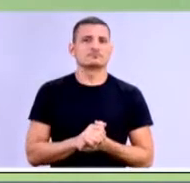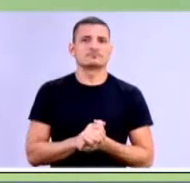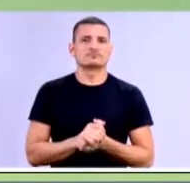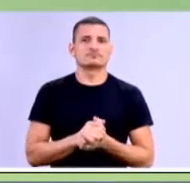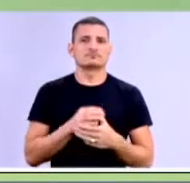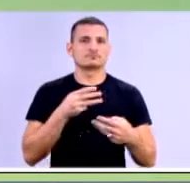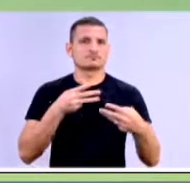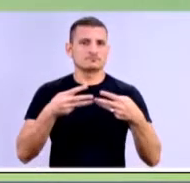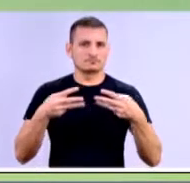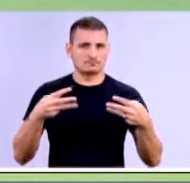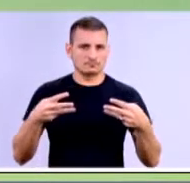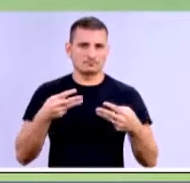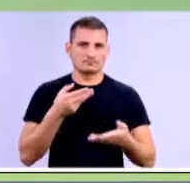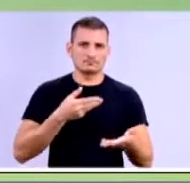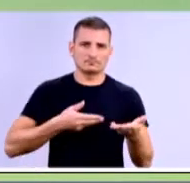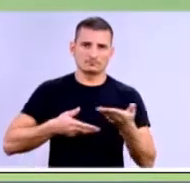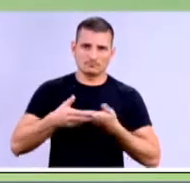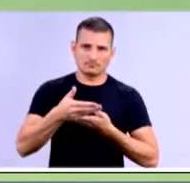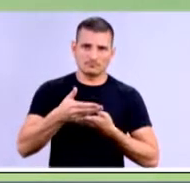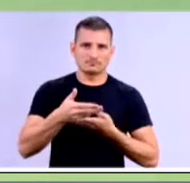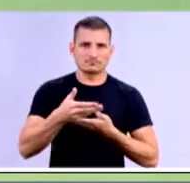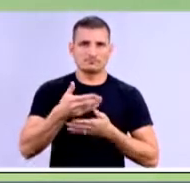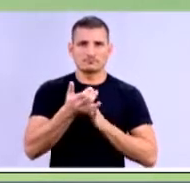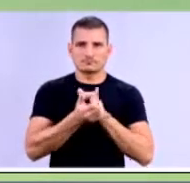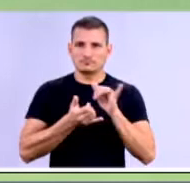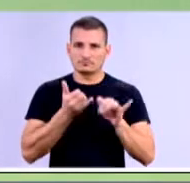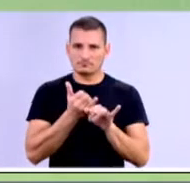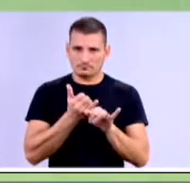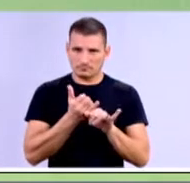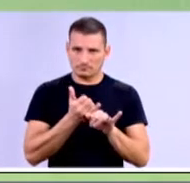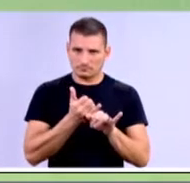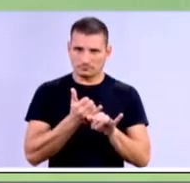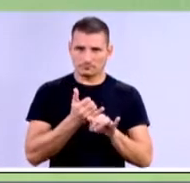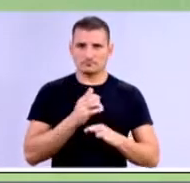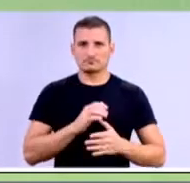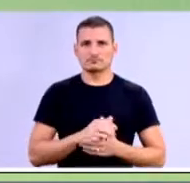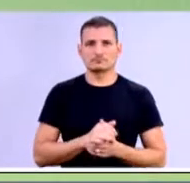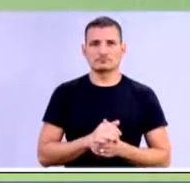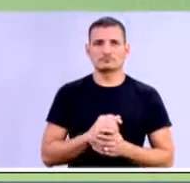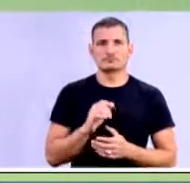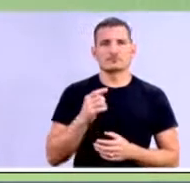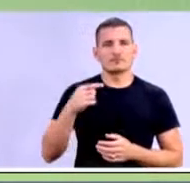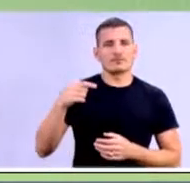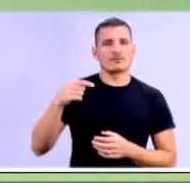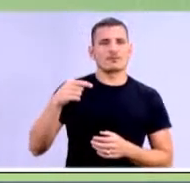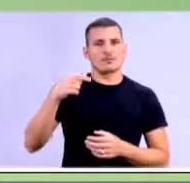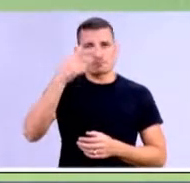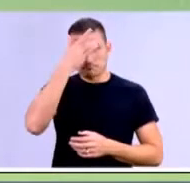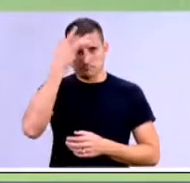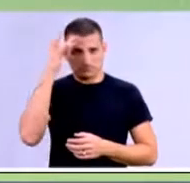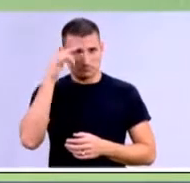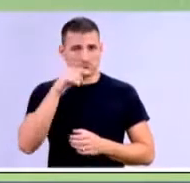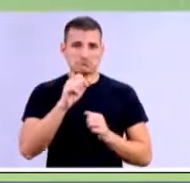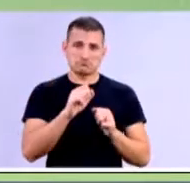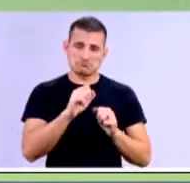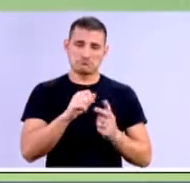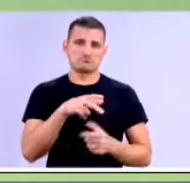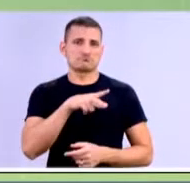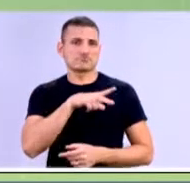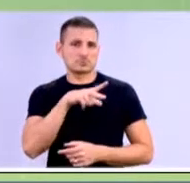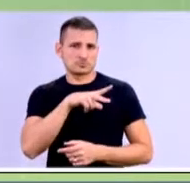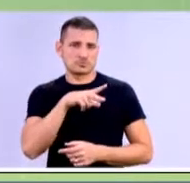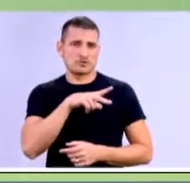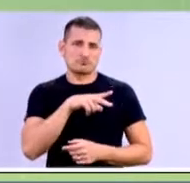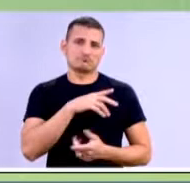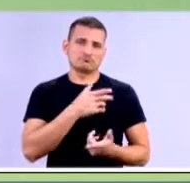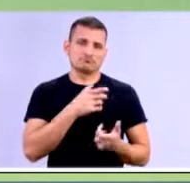relacionamento que a internet oferece para que as pessoas possam criar páginas pessoais e perfis de